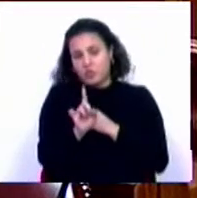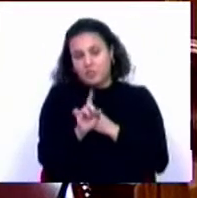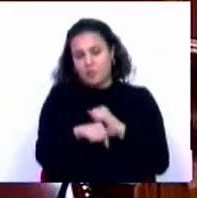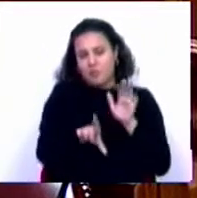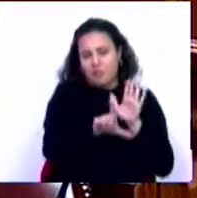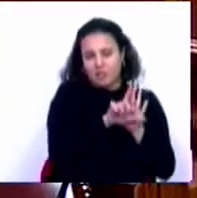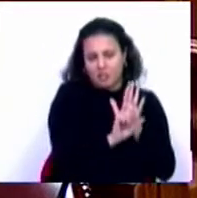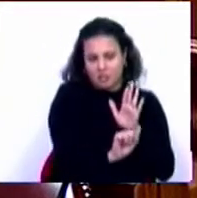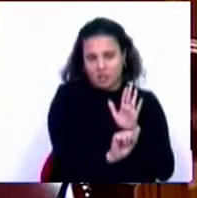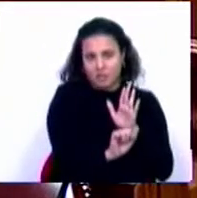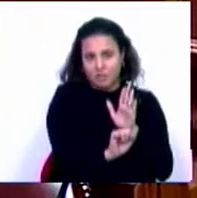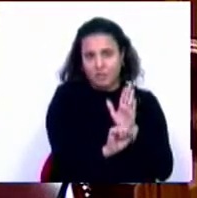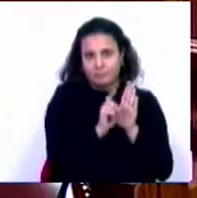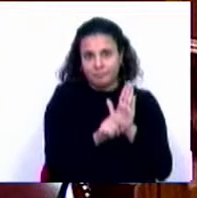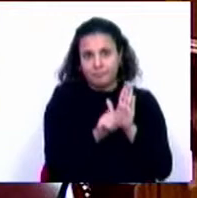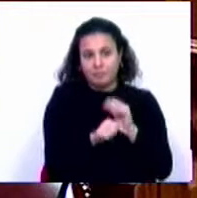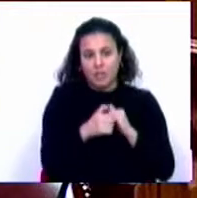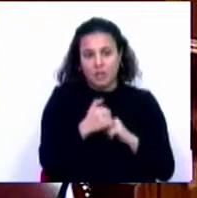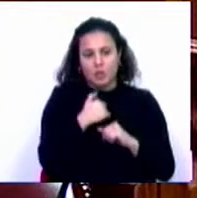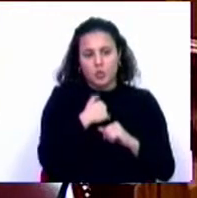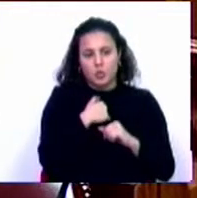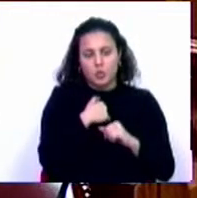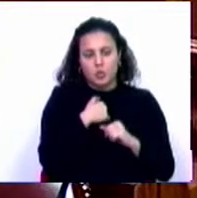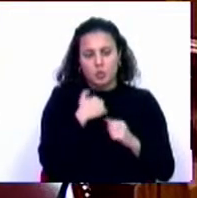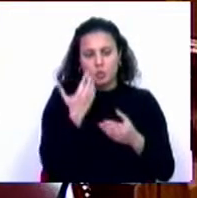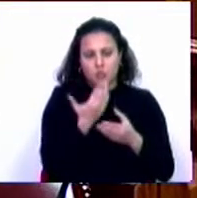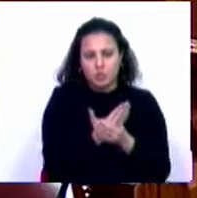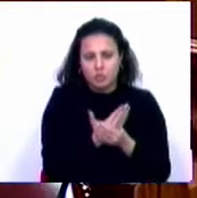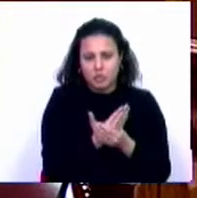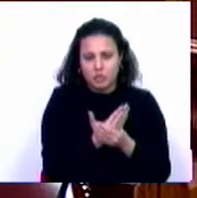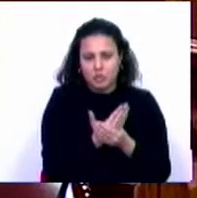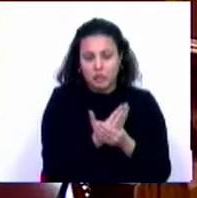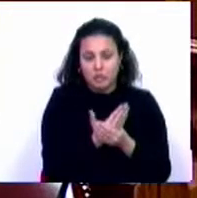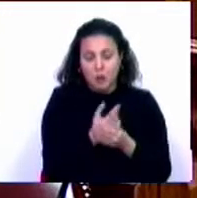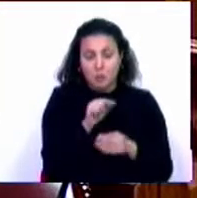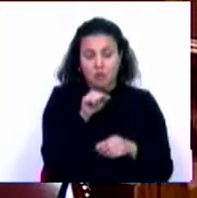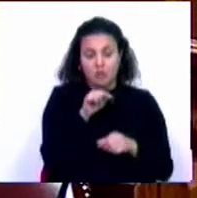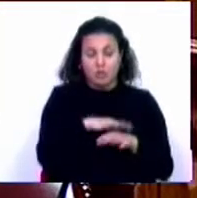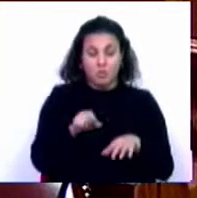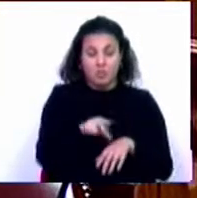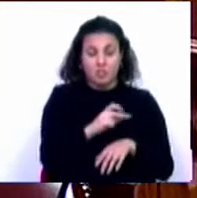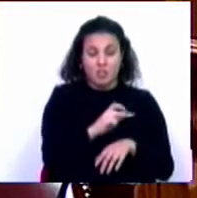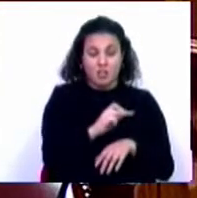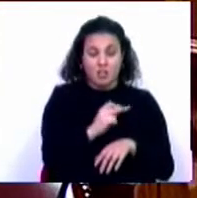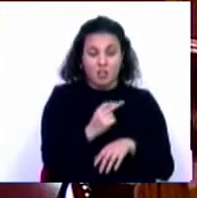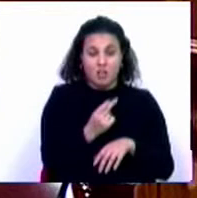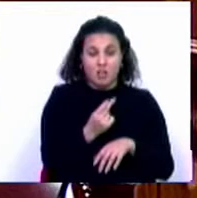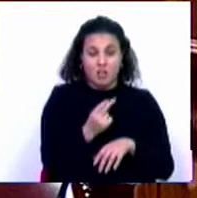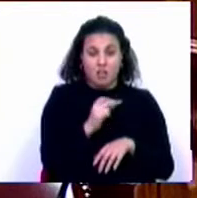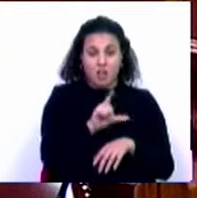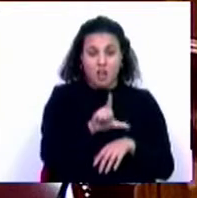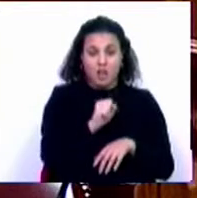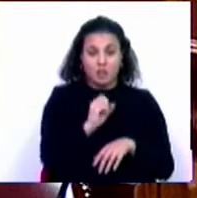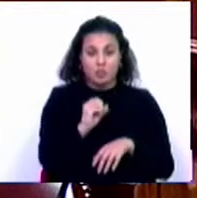legislativa. Como ainda agora vou lembrar das auditorias ao velho algoritmo, porque esse algoritmo é do início do século e os